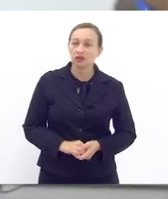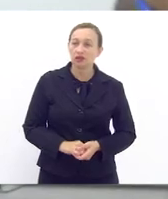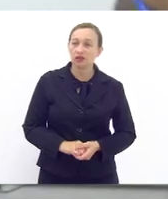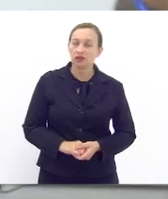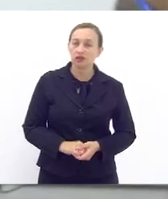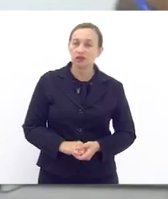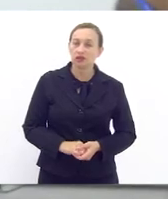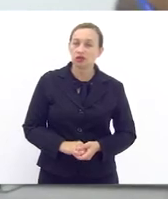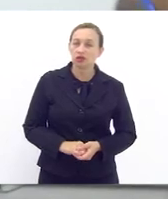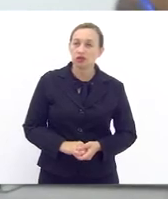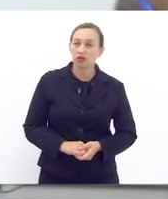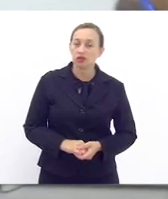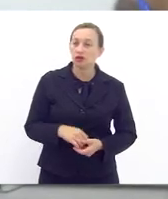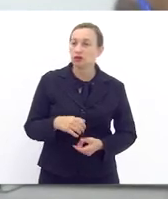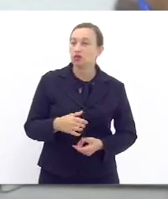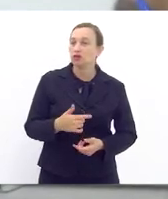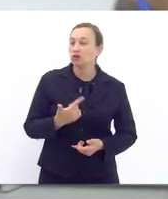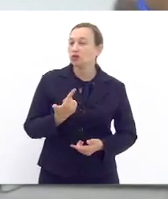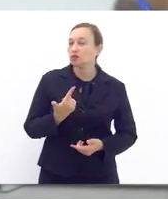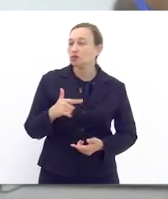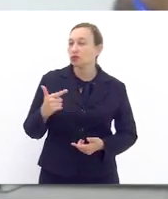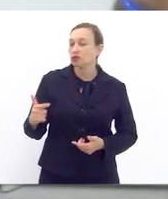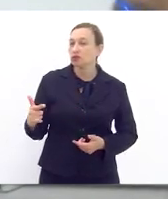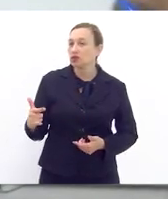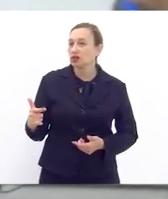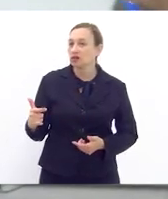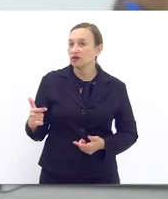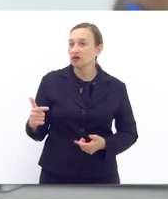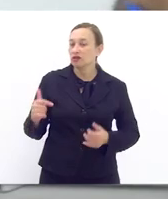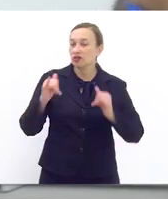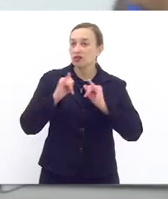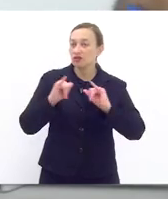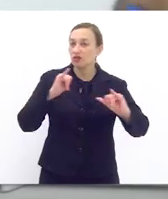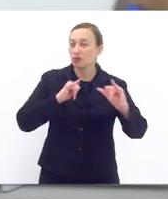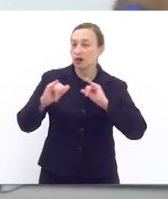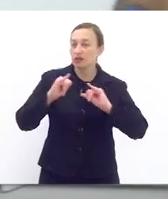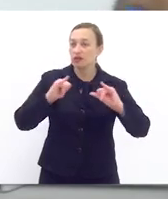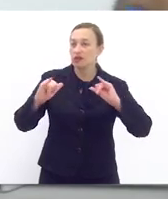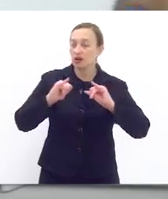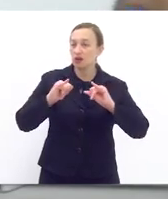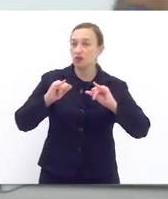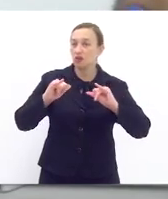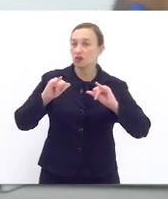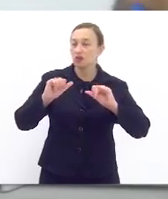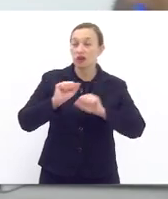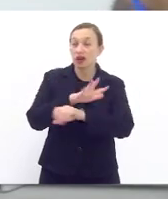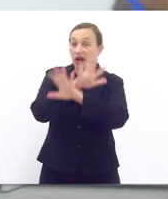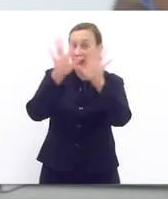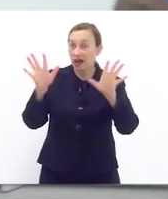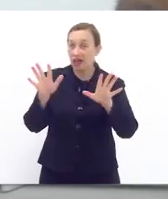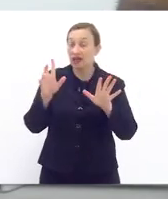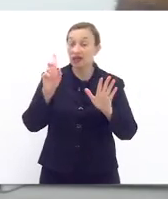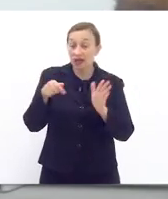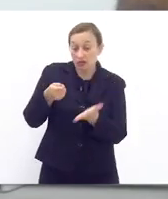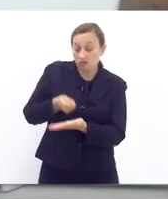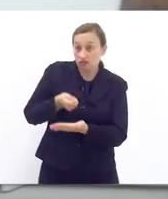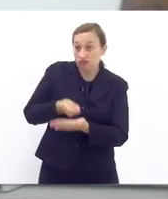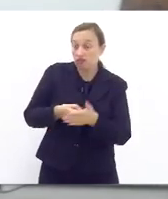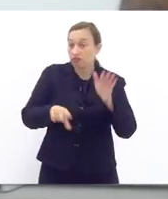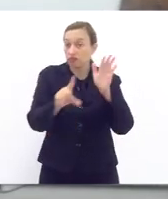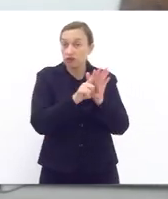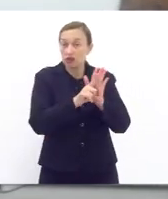divulgação Ampla e essa divulgação Ampla que é exigida em lei para que haja uma discussão